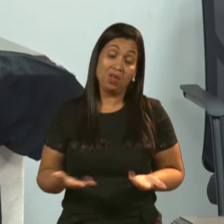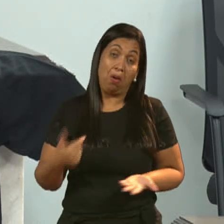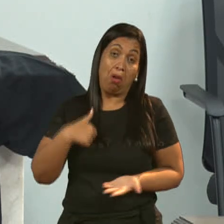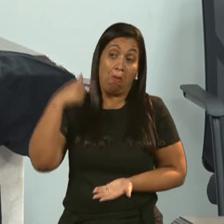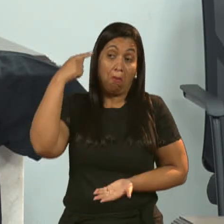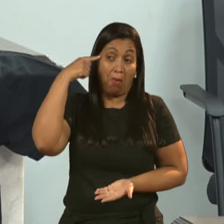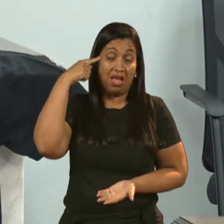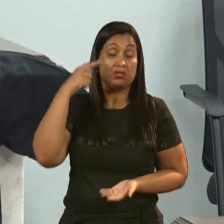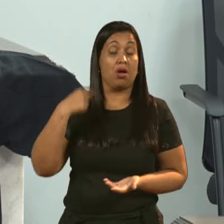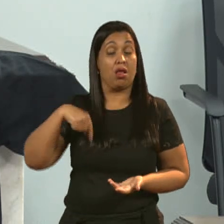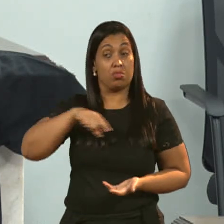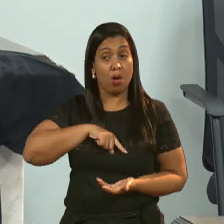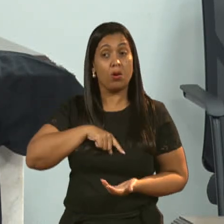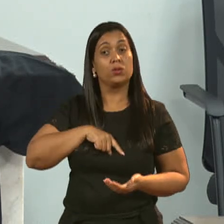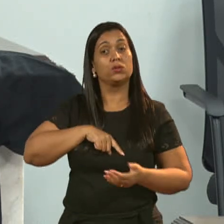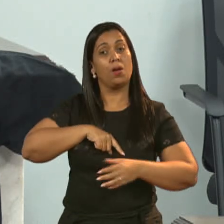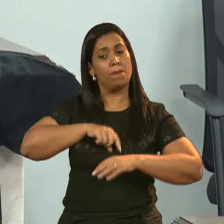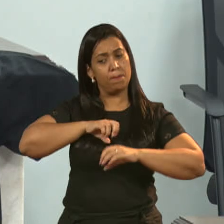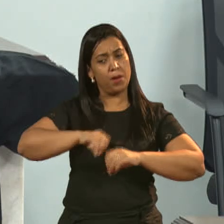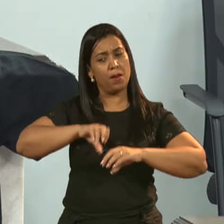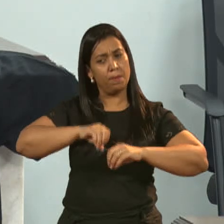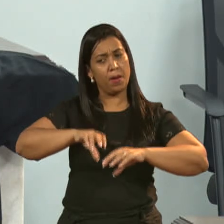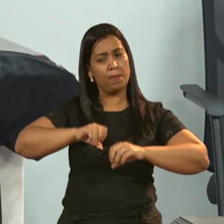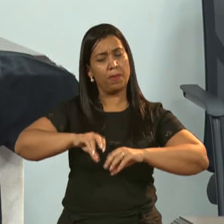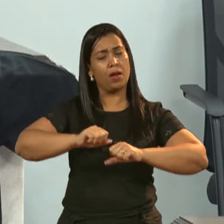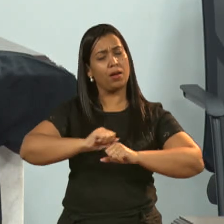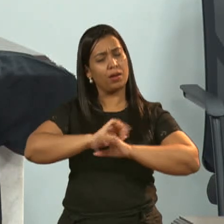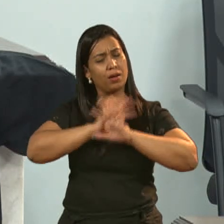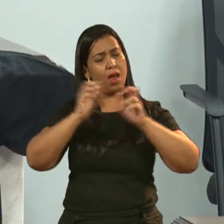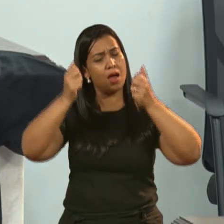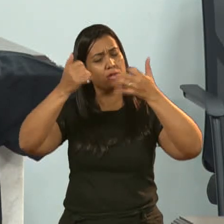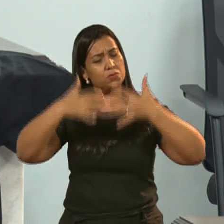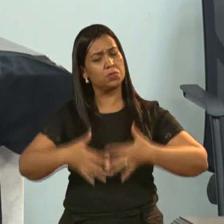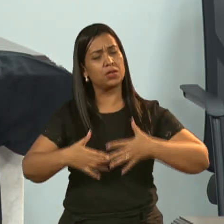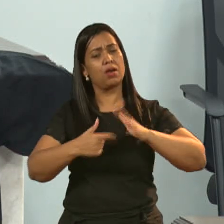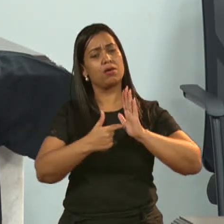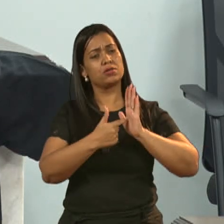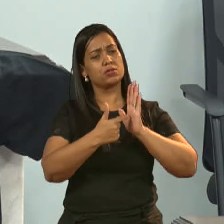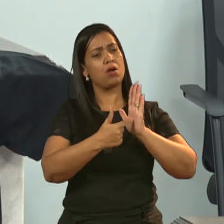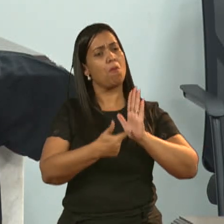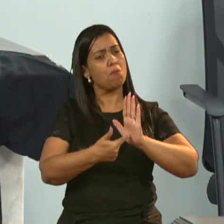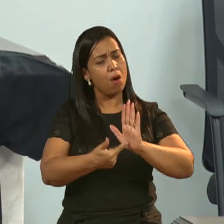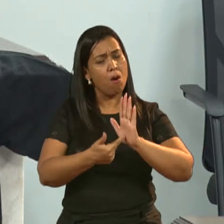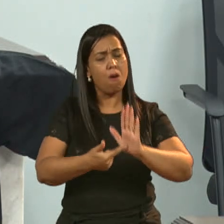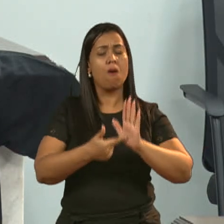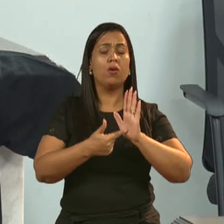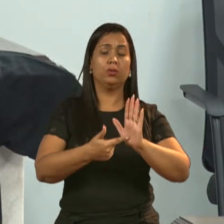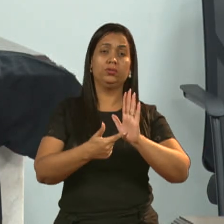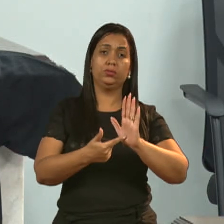faz um trabalho de forma lúdica, mas com cunho